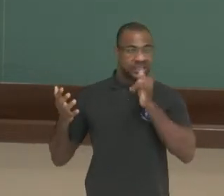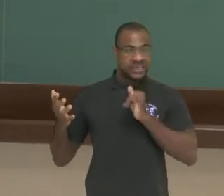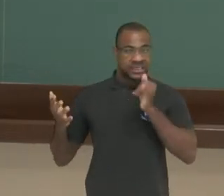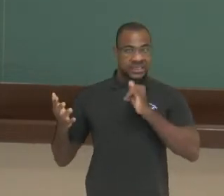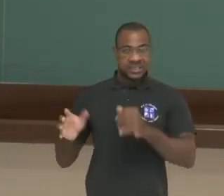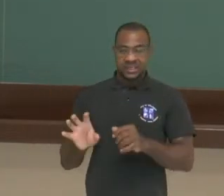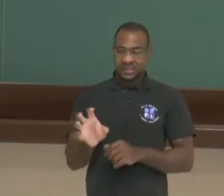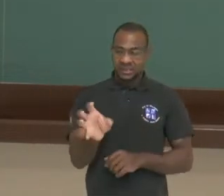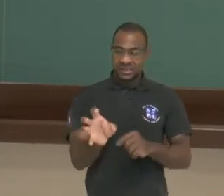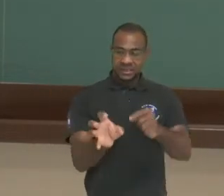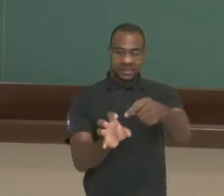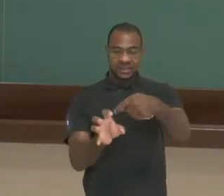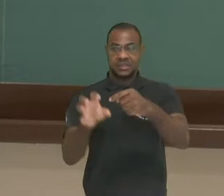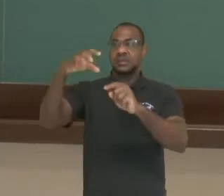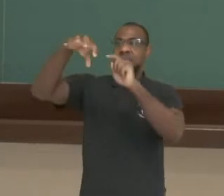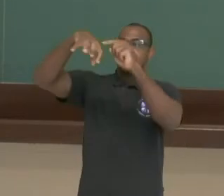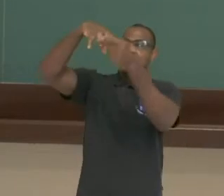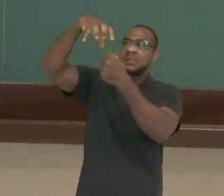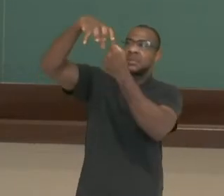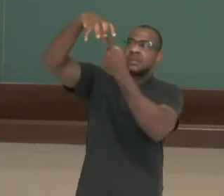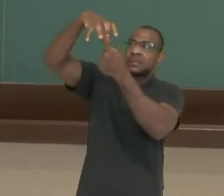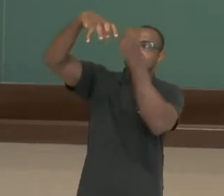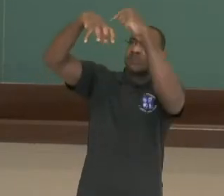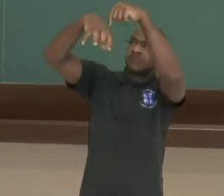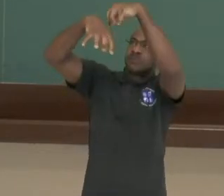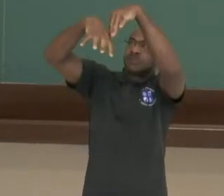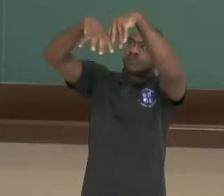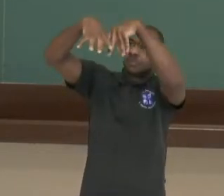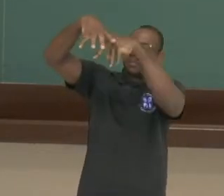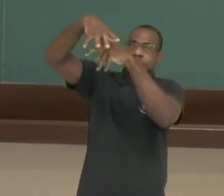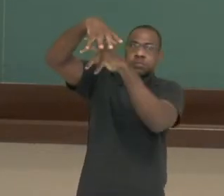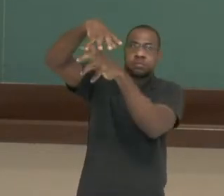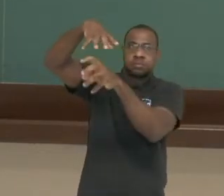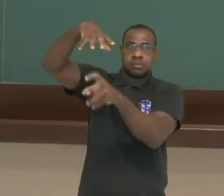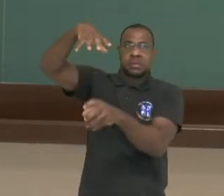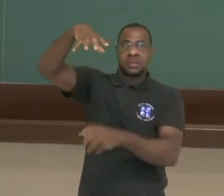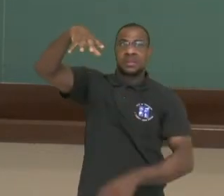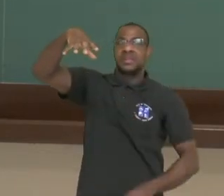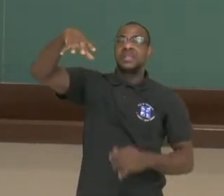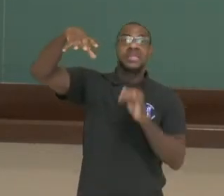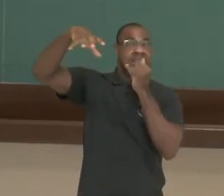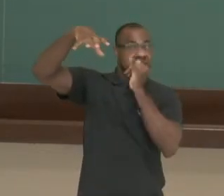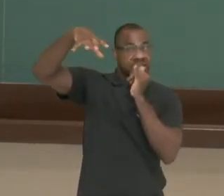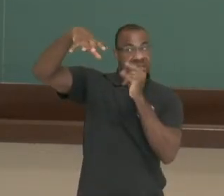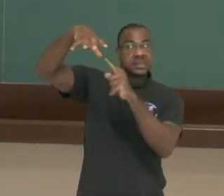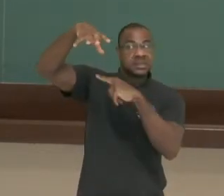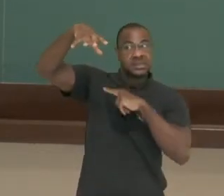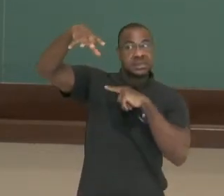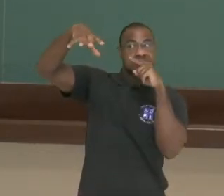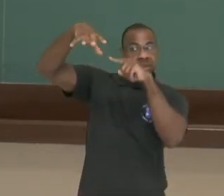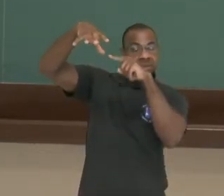pela resistência elétrica do chuveiro e ela está rica do que mesmo? De cargas elétricas.